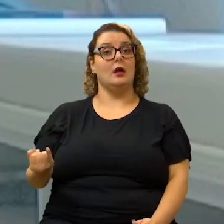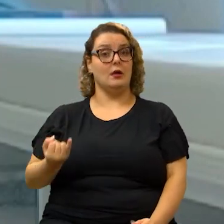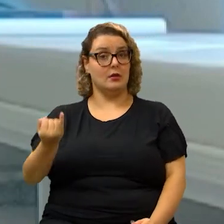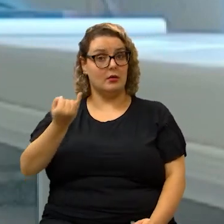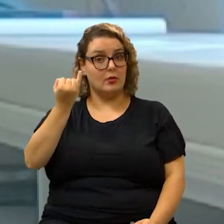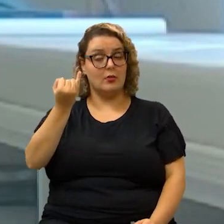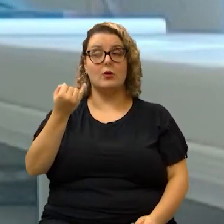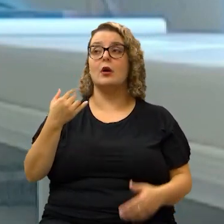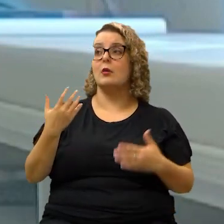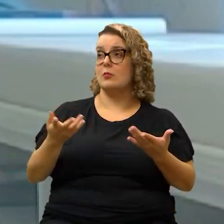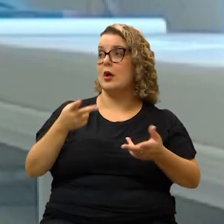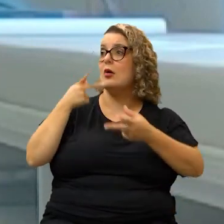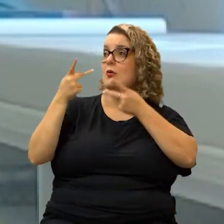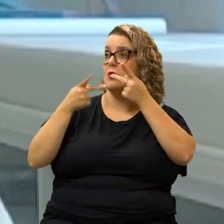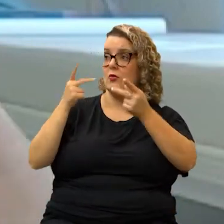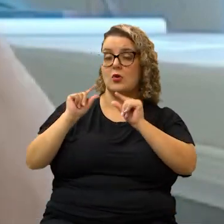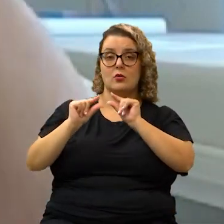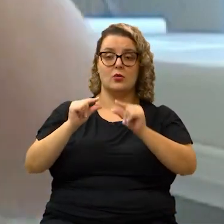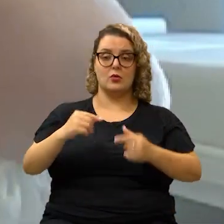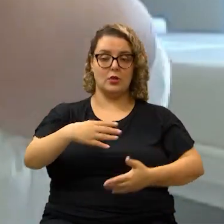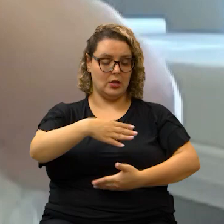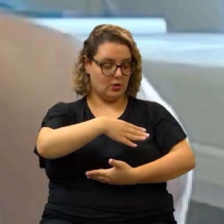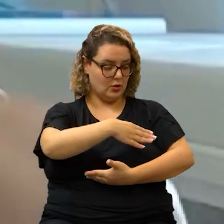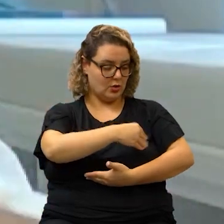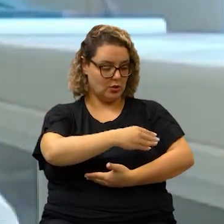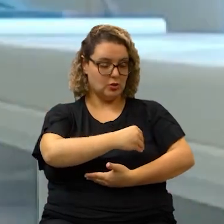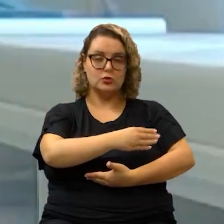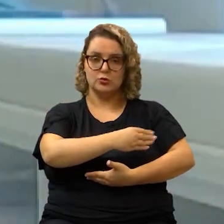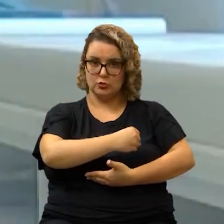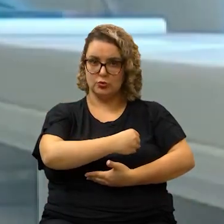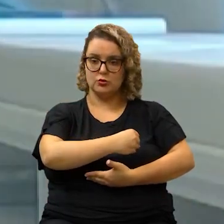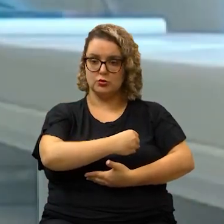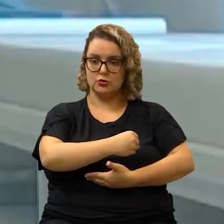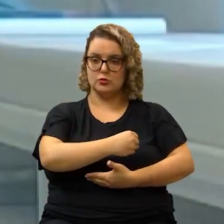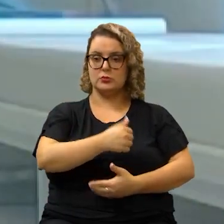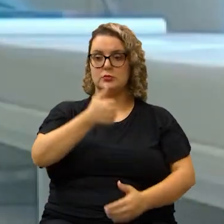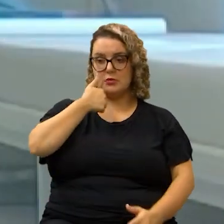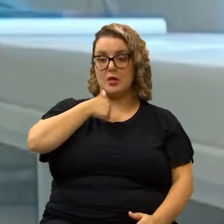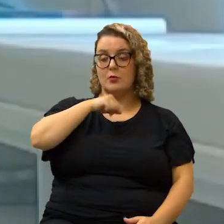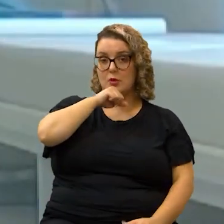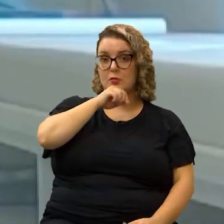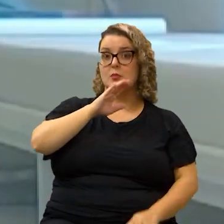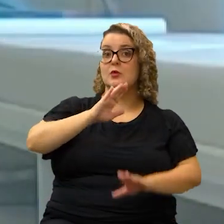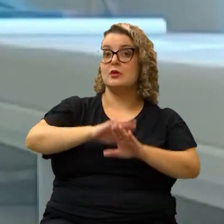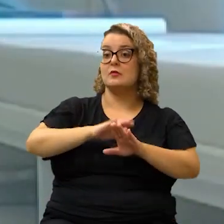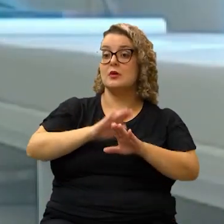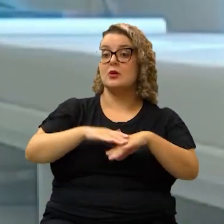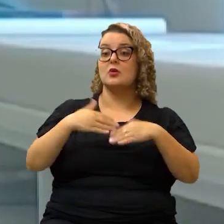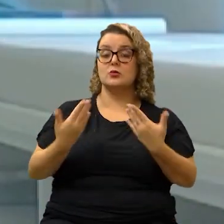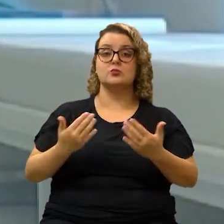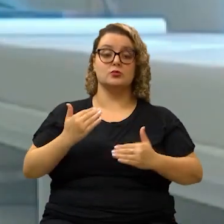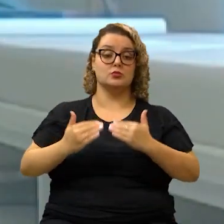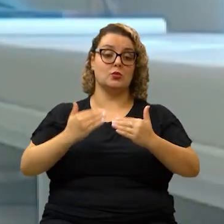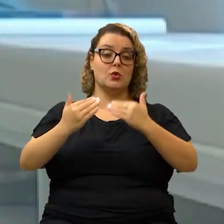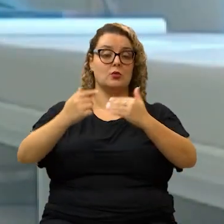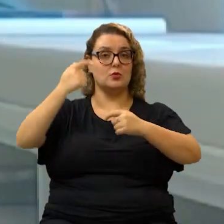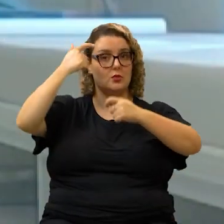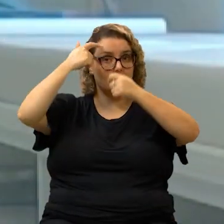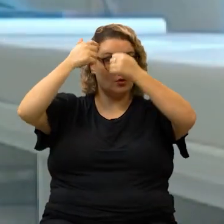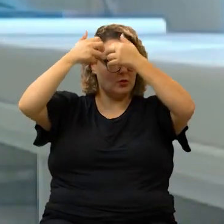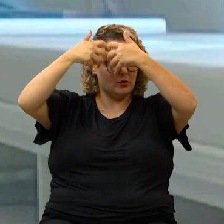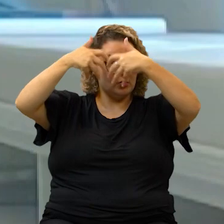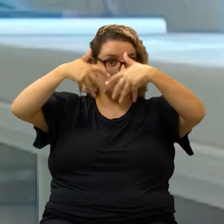Aí eu vou falar um pouquinho do aleitamento materno, né? Ele vai agir muito nessa questão do desenvolvimento neurológico,